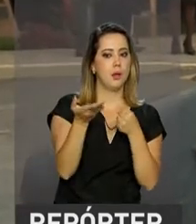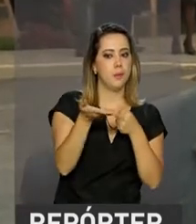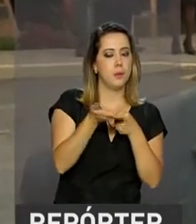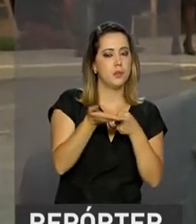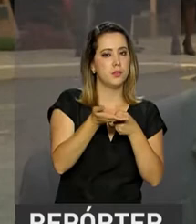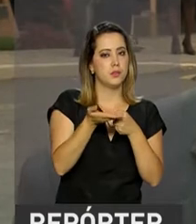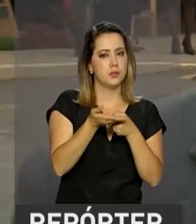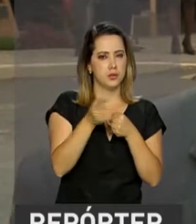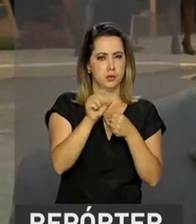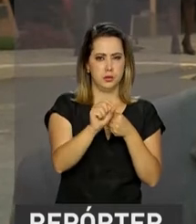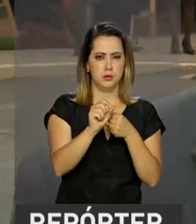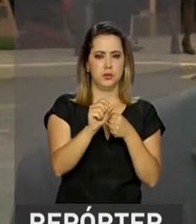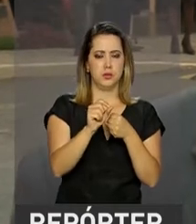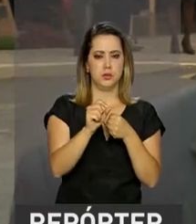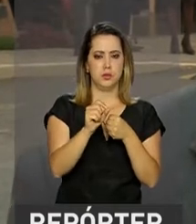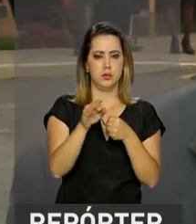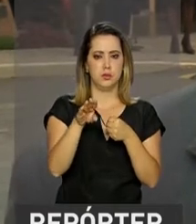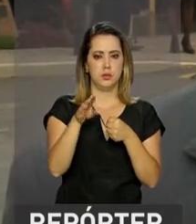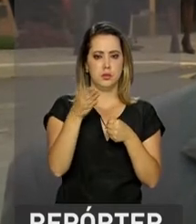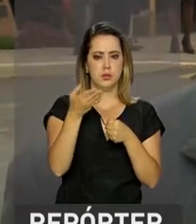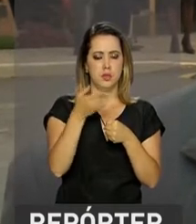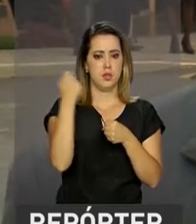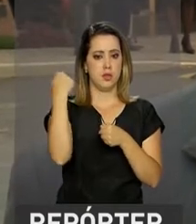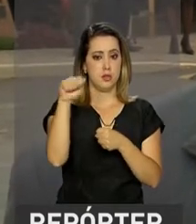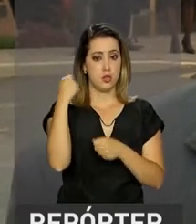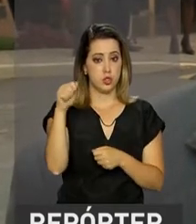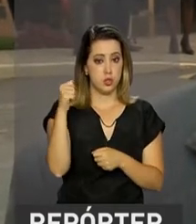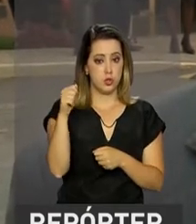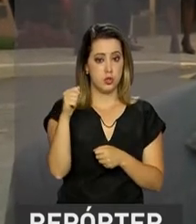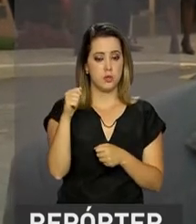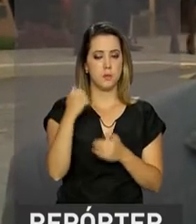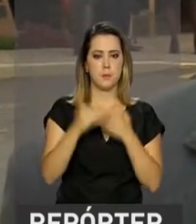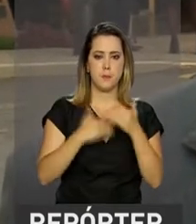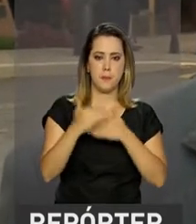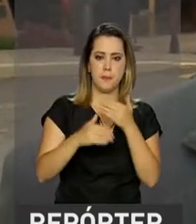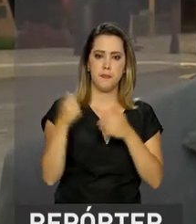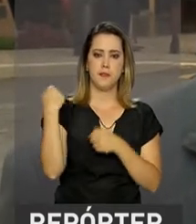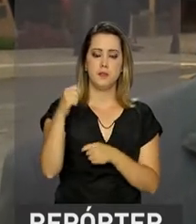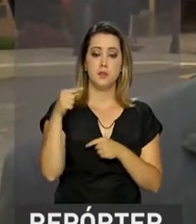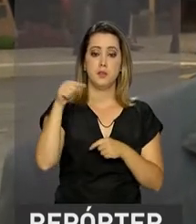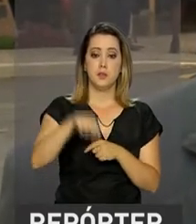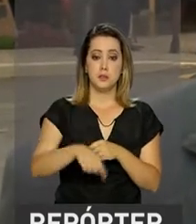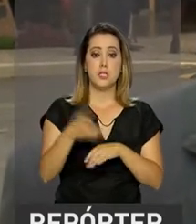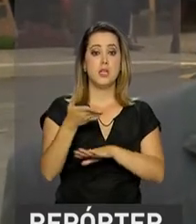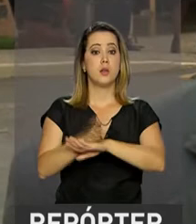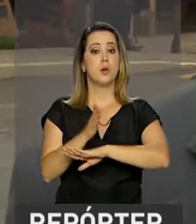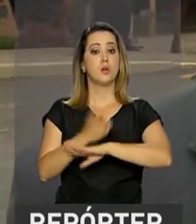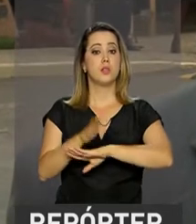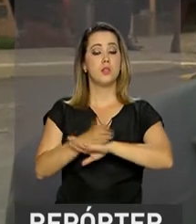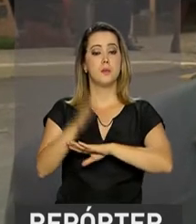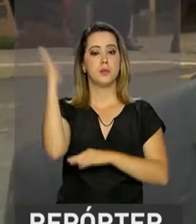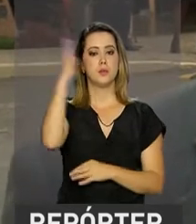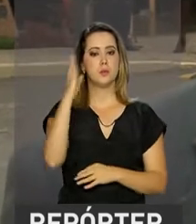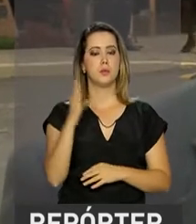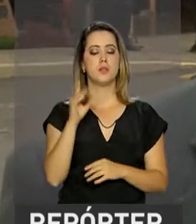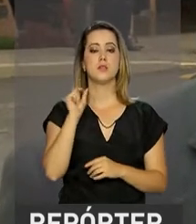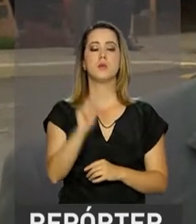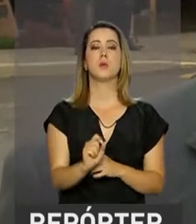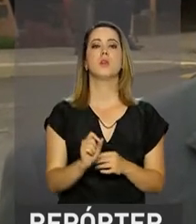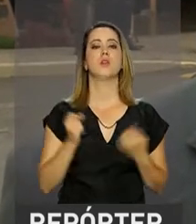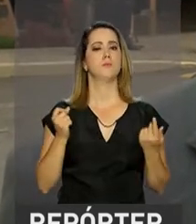um curso avançado na argentina e esse exercício no brasil em